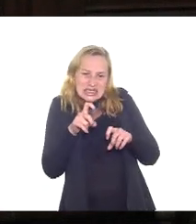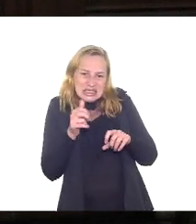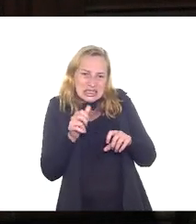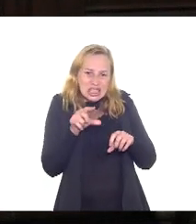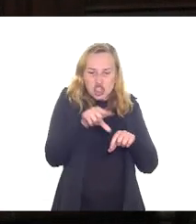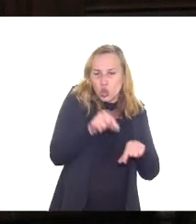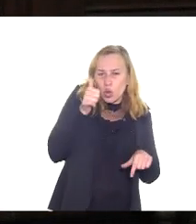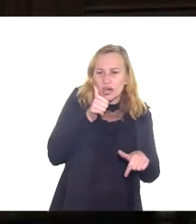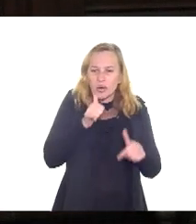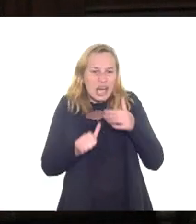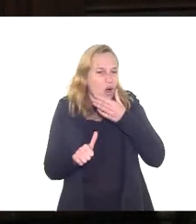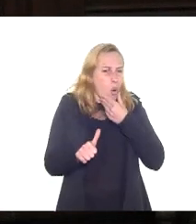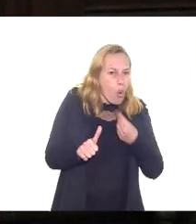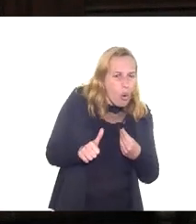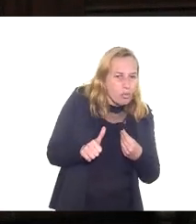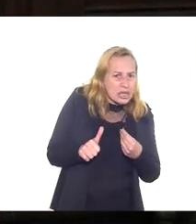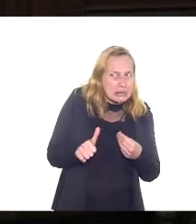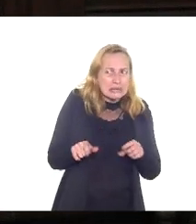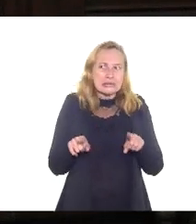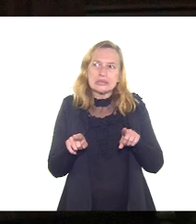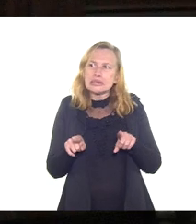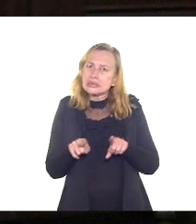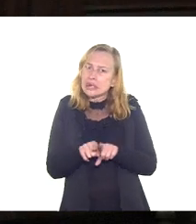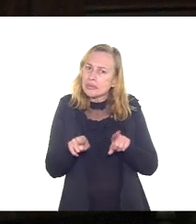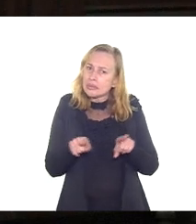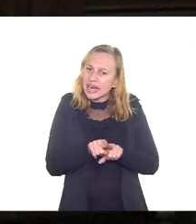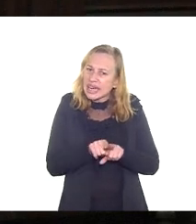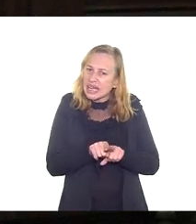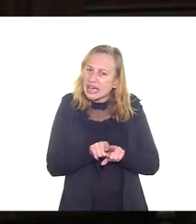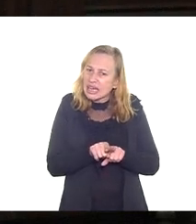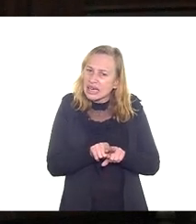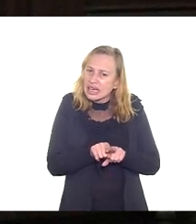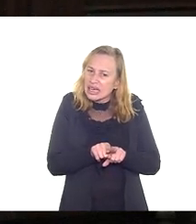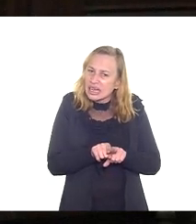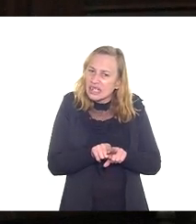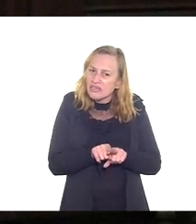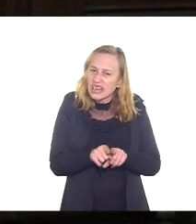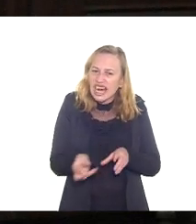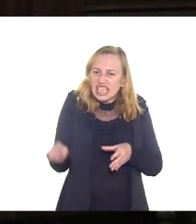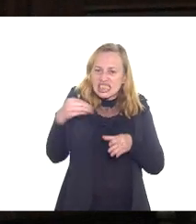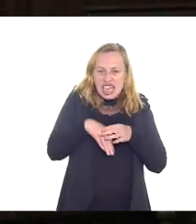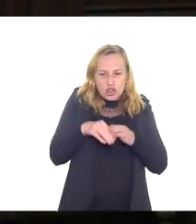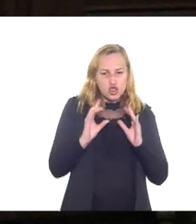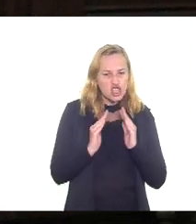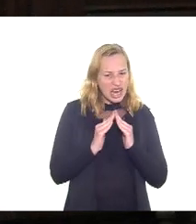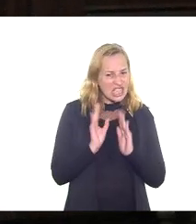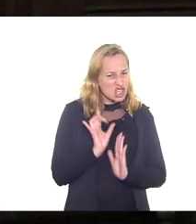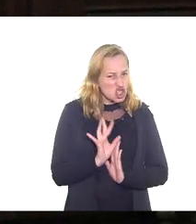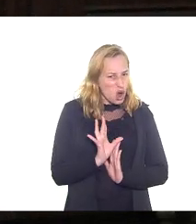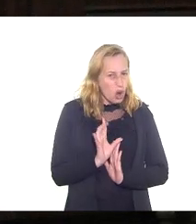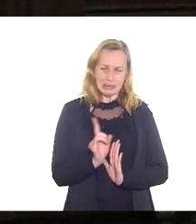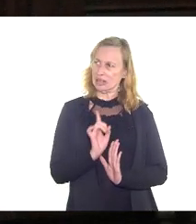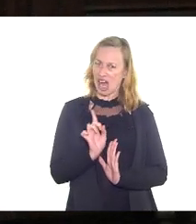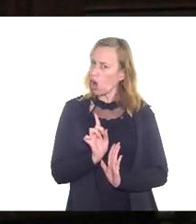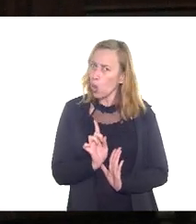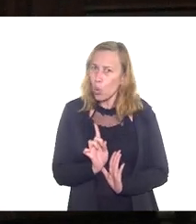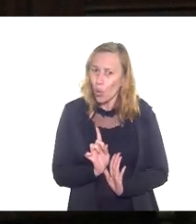opção sexual, isso também ficaria entre quatro paredes? Mas não.